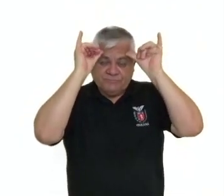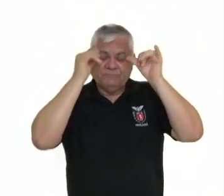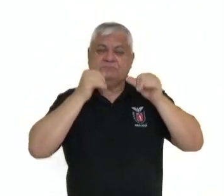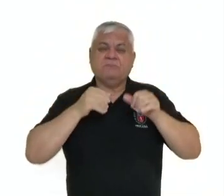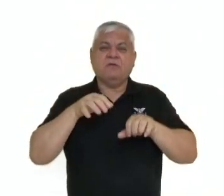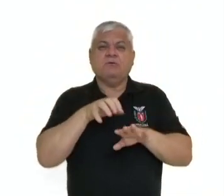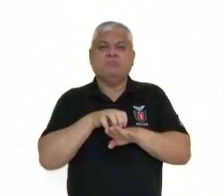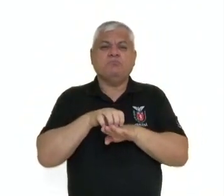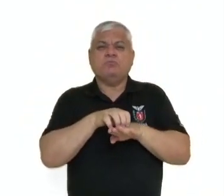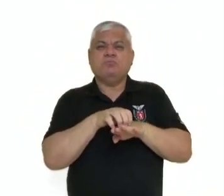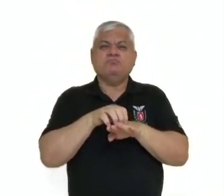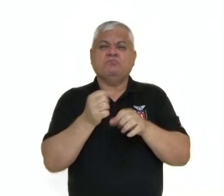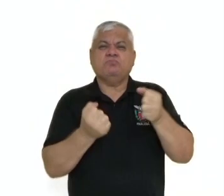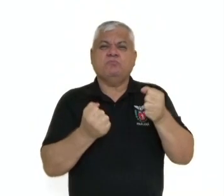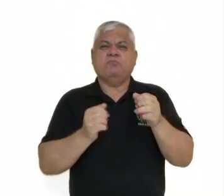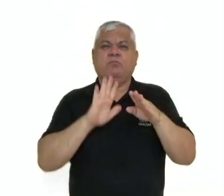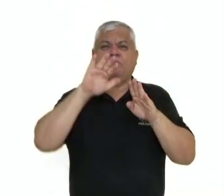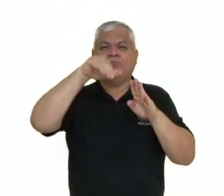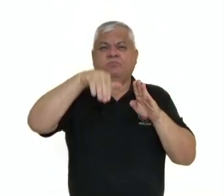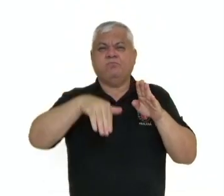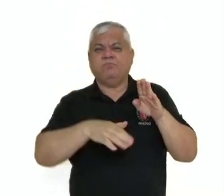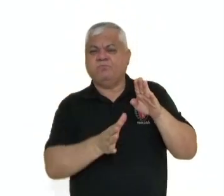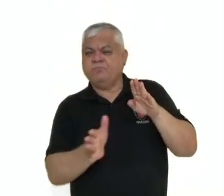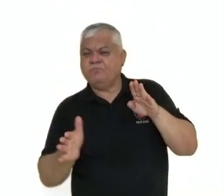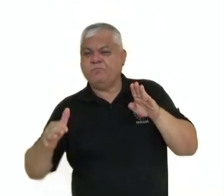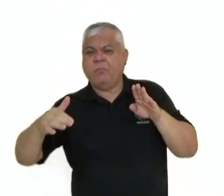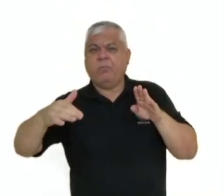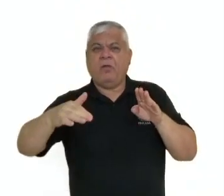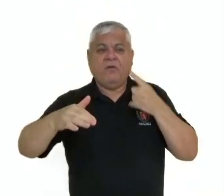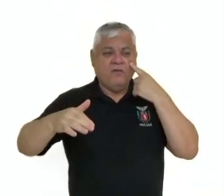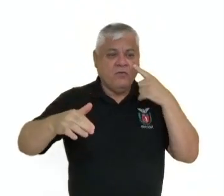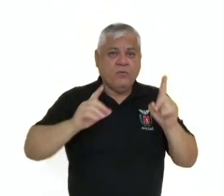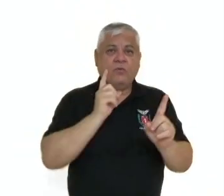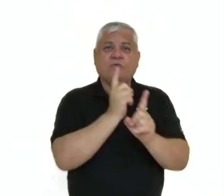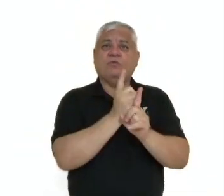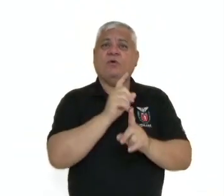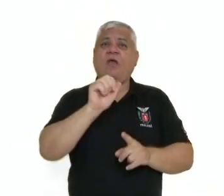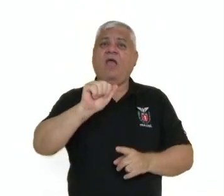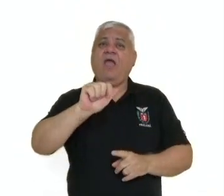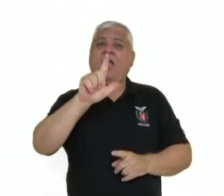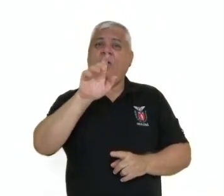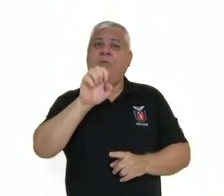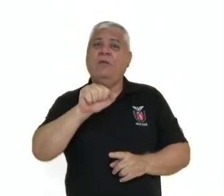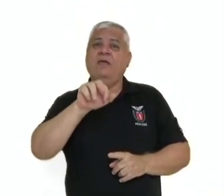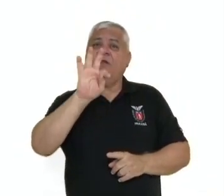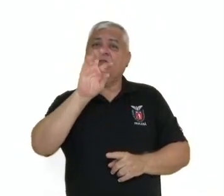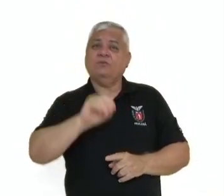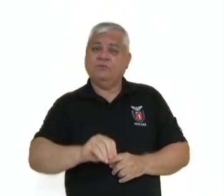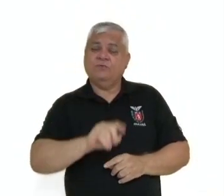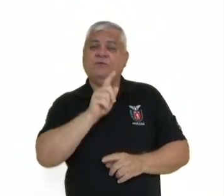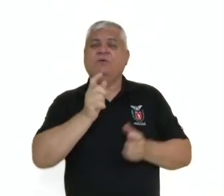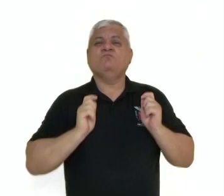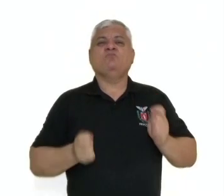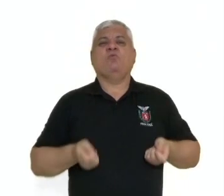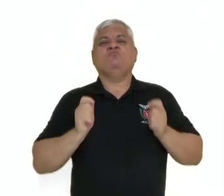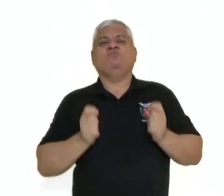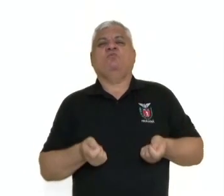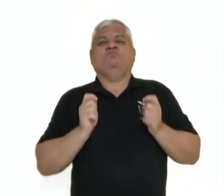quando, ao contornar o morro, encontraram o Berto, irmão de Tavinho, vindo de charrete.